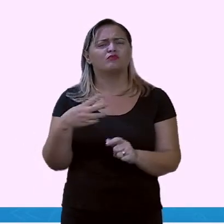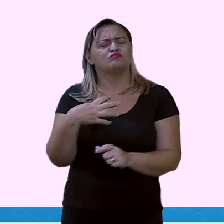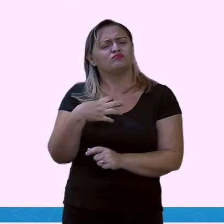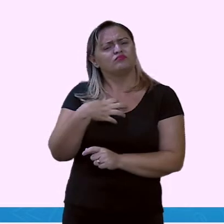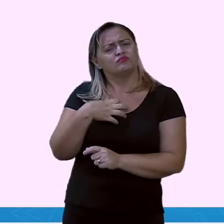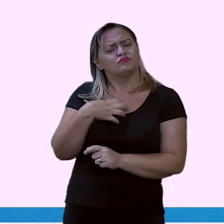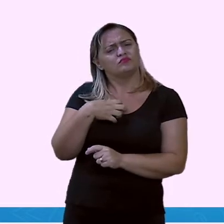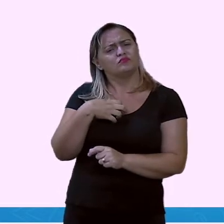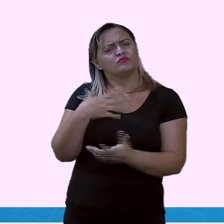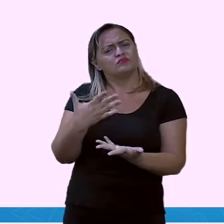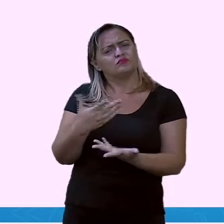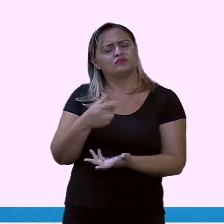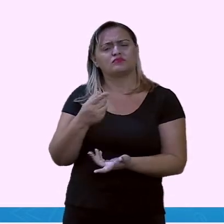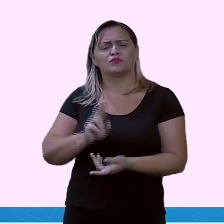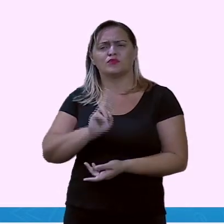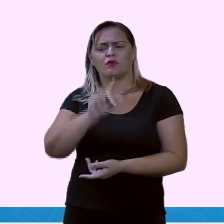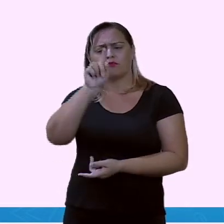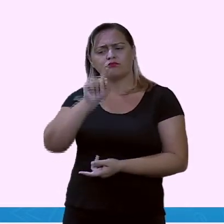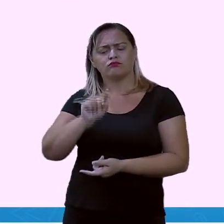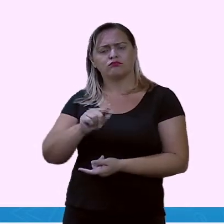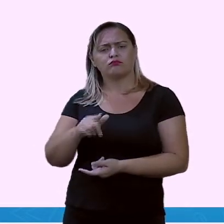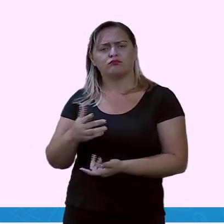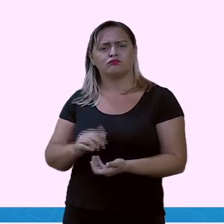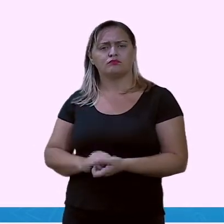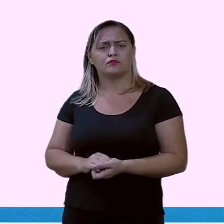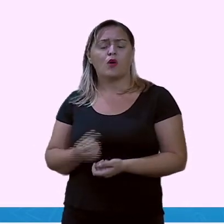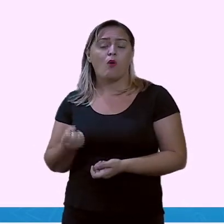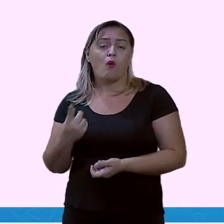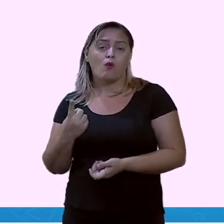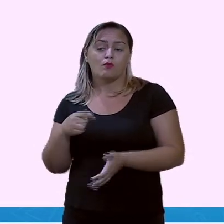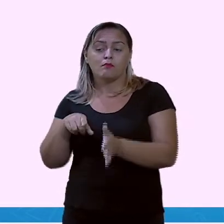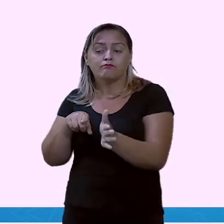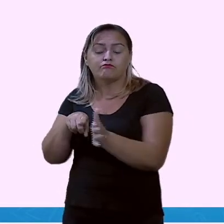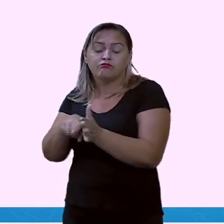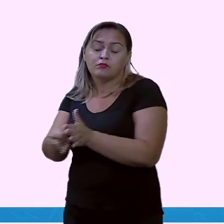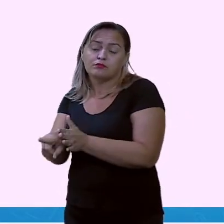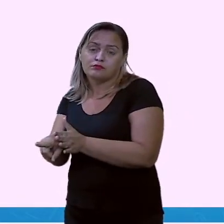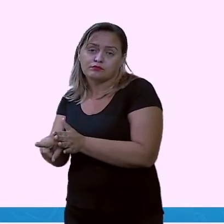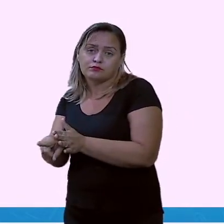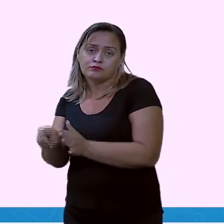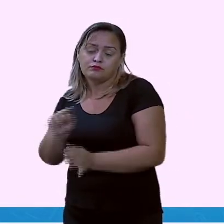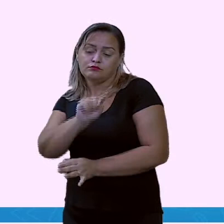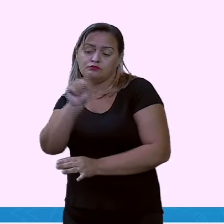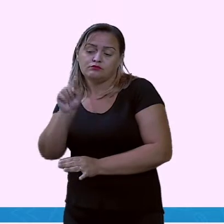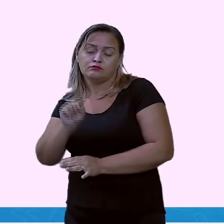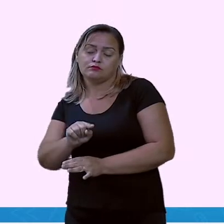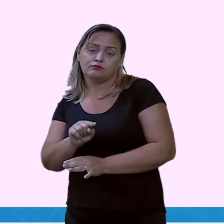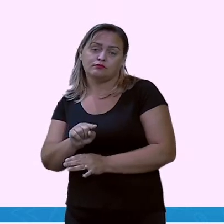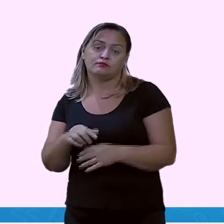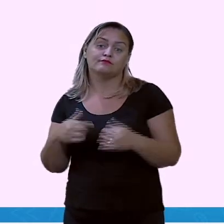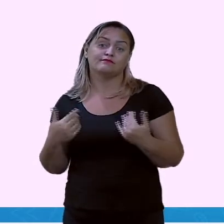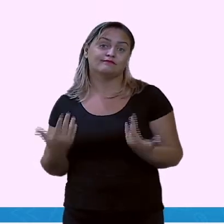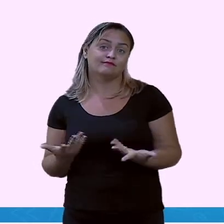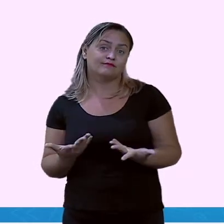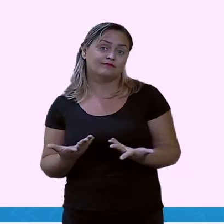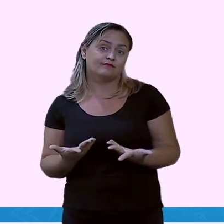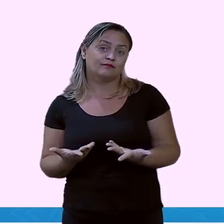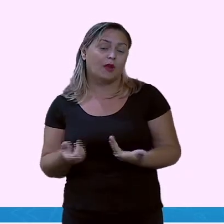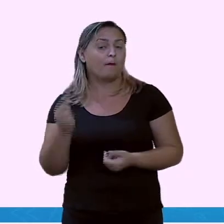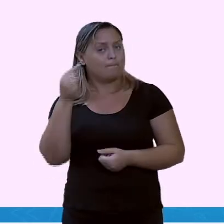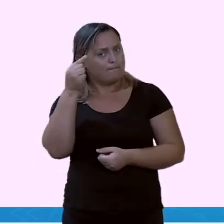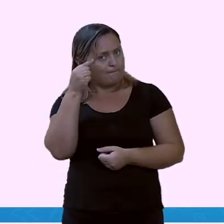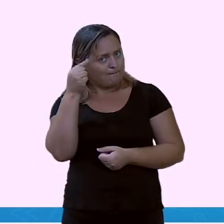ponto de exclamação, ou essa frase é uma pergunta, um ponto de interrogação? Vamos